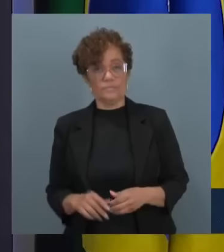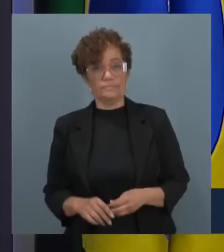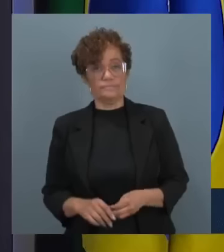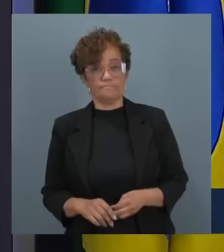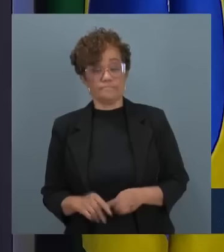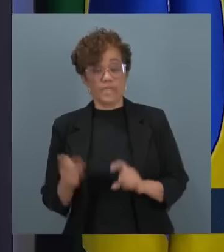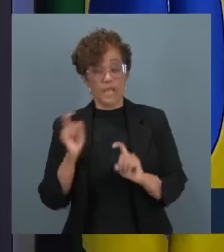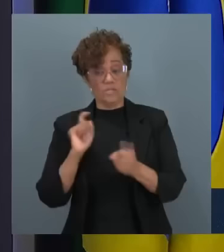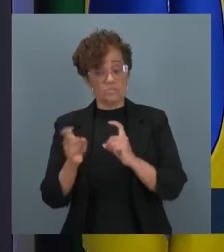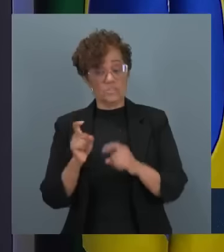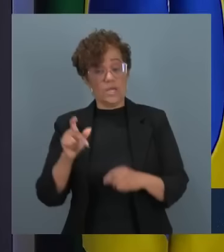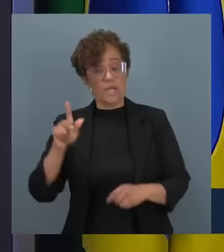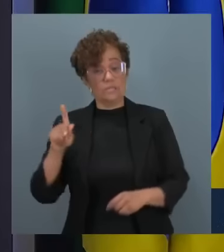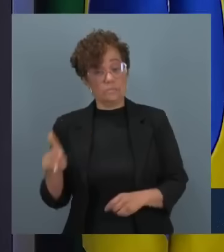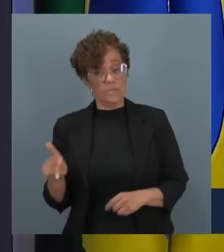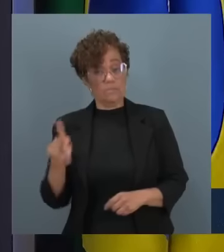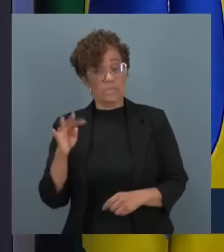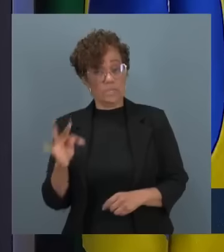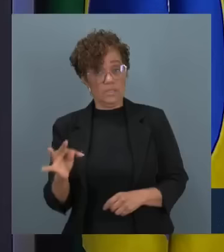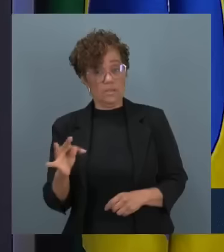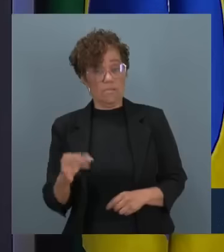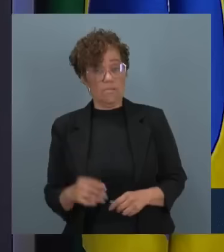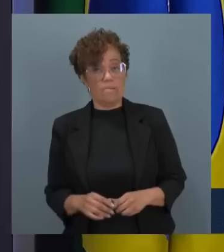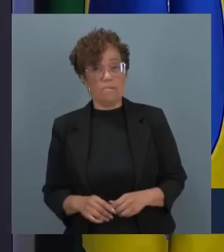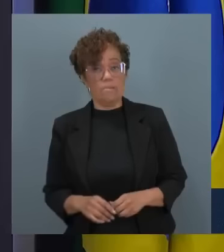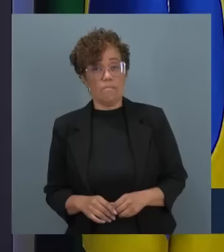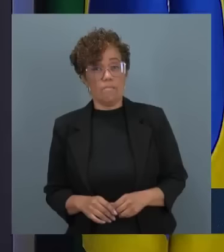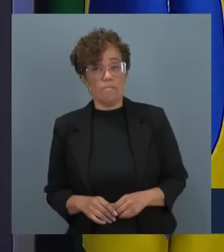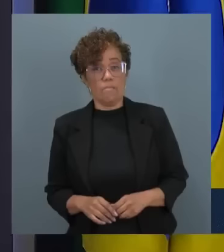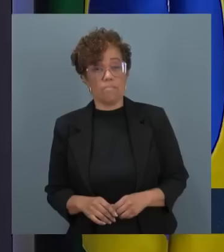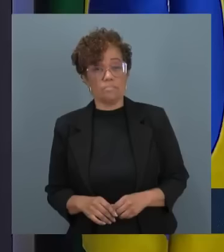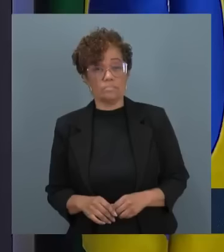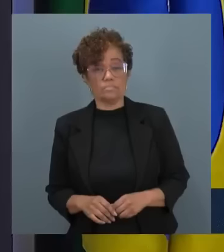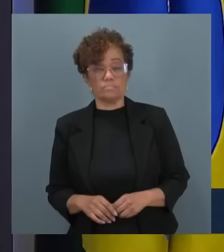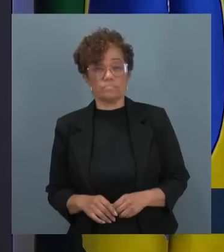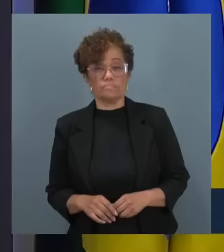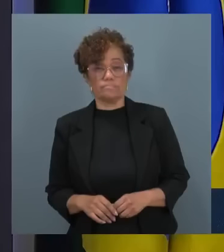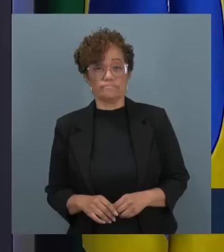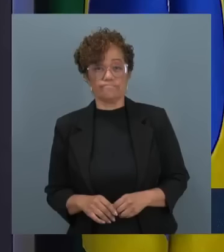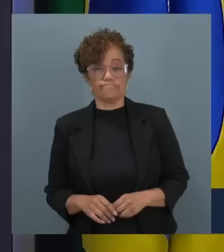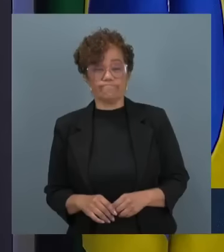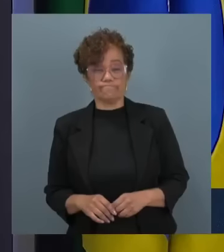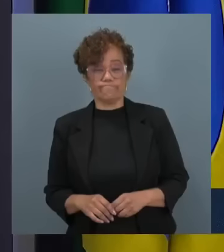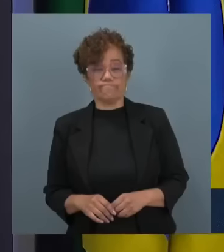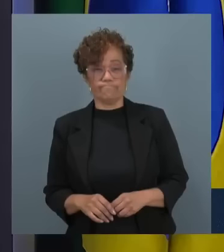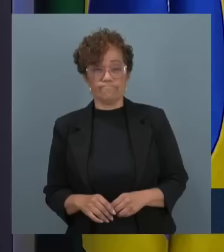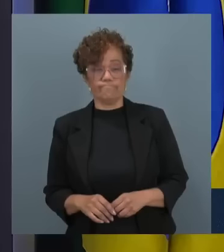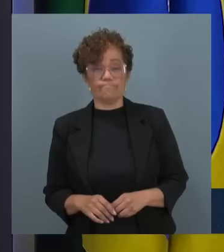Administrados pelo PT. Então, é brincadeira o que a gente está vendo. É